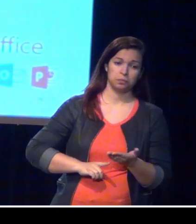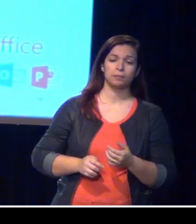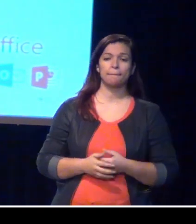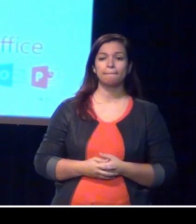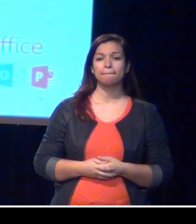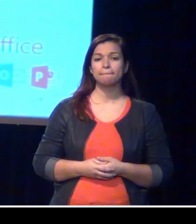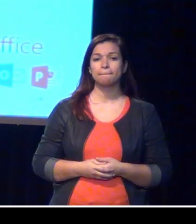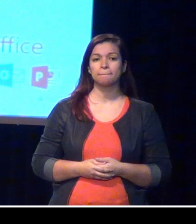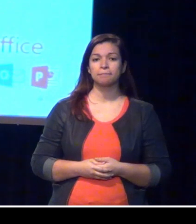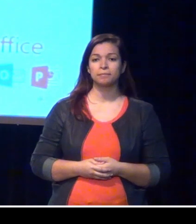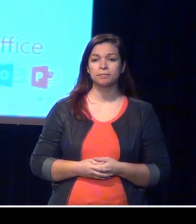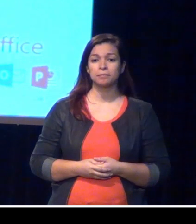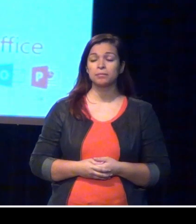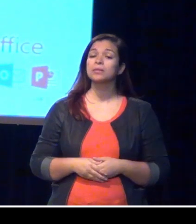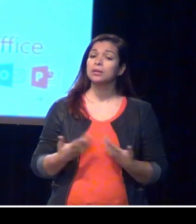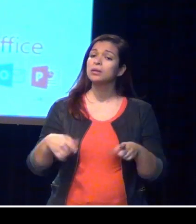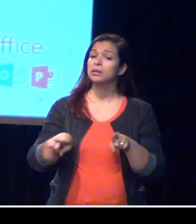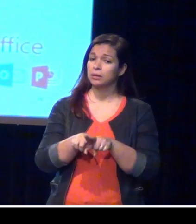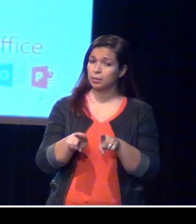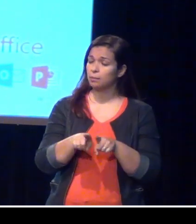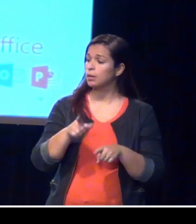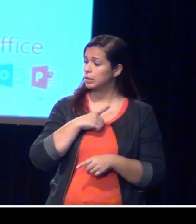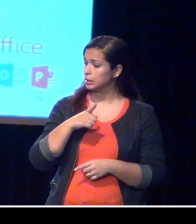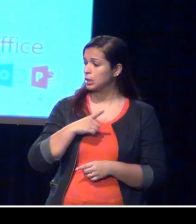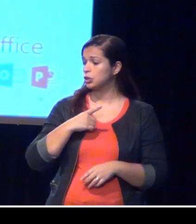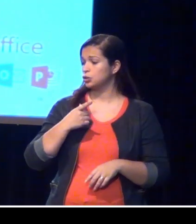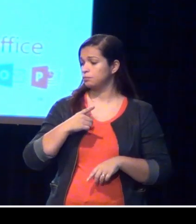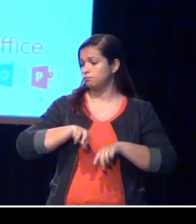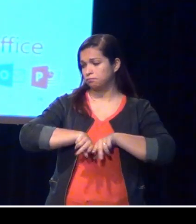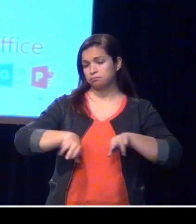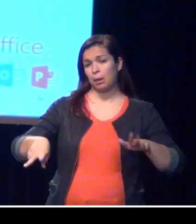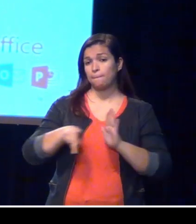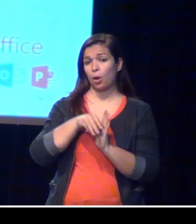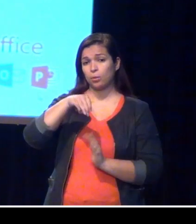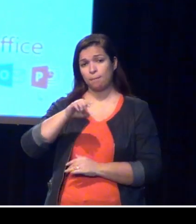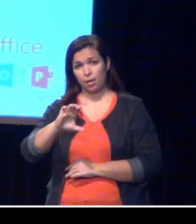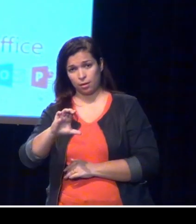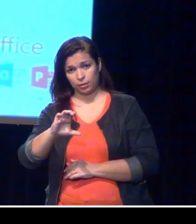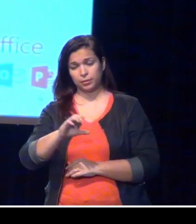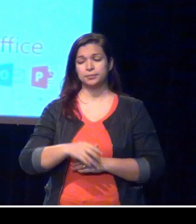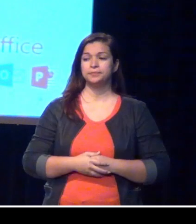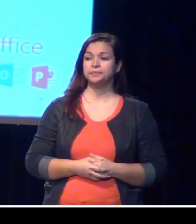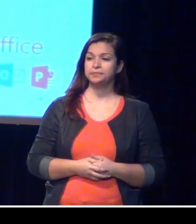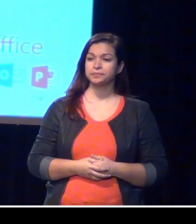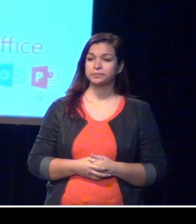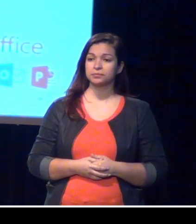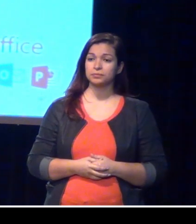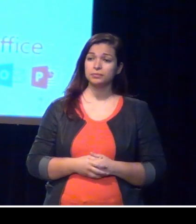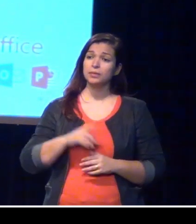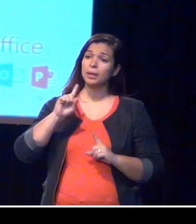de objetos digitais do MEC. Então, e além